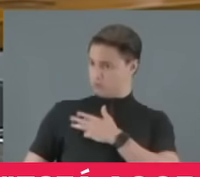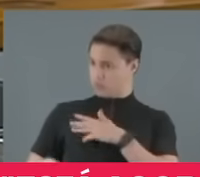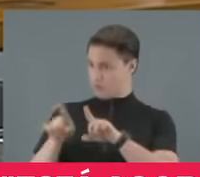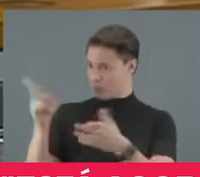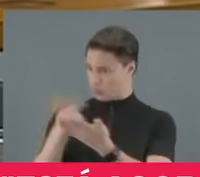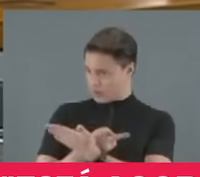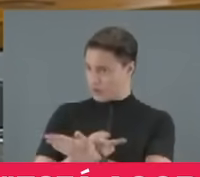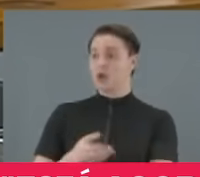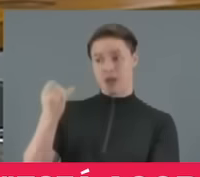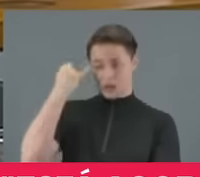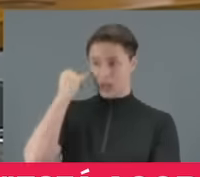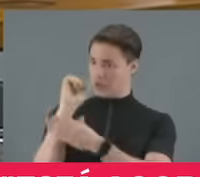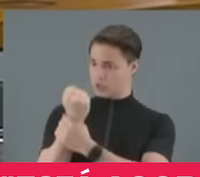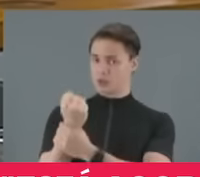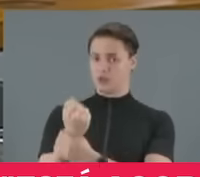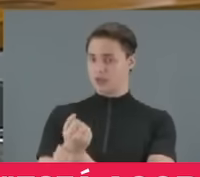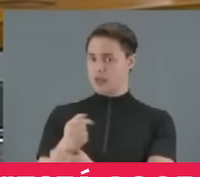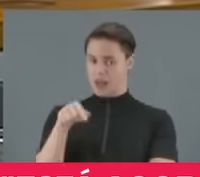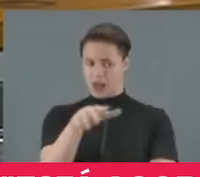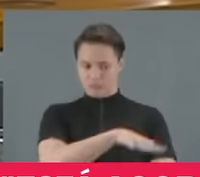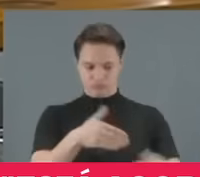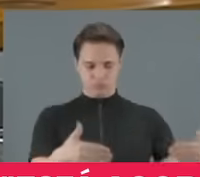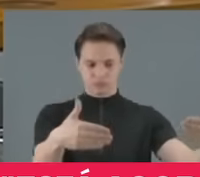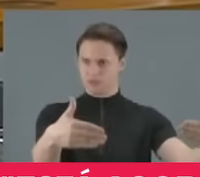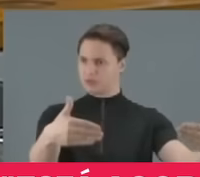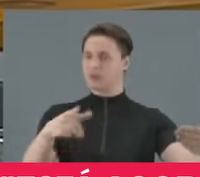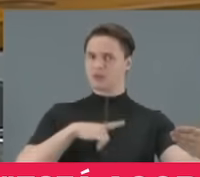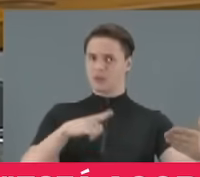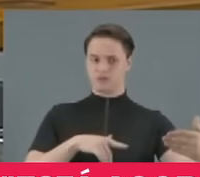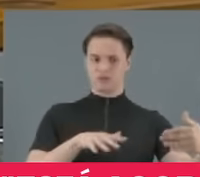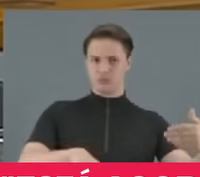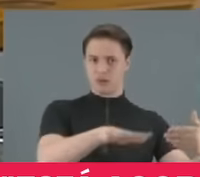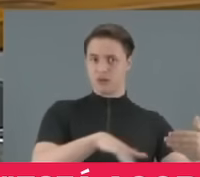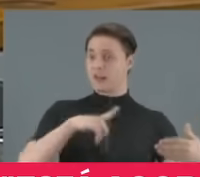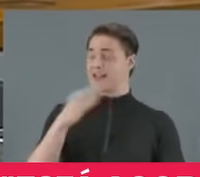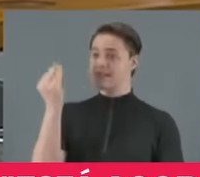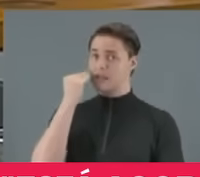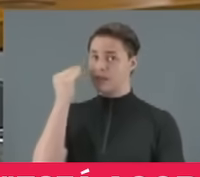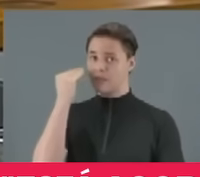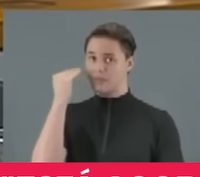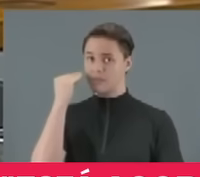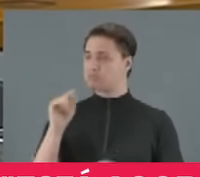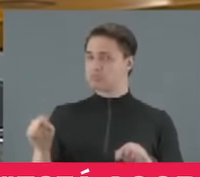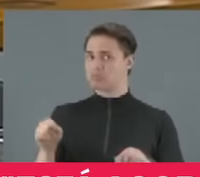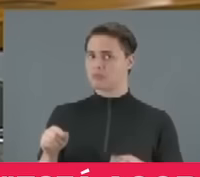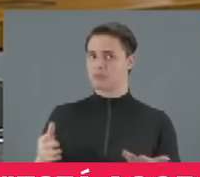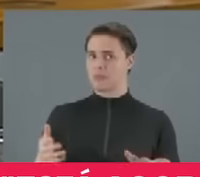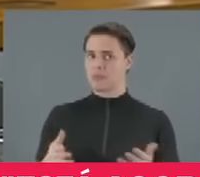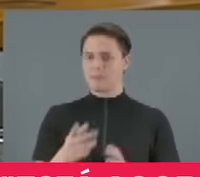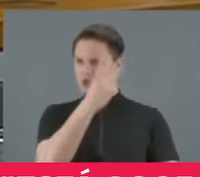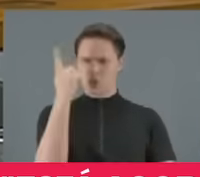Ibanez garantiu a segurança na esplanada dos ministérios. Conteve uma tentativa de ímpeto golpista, nem se apresentaram. O